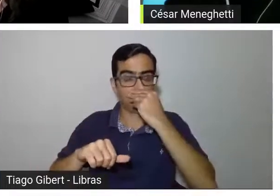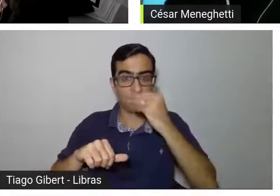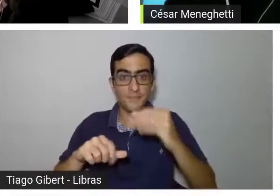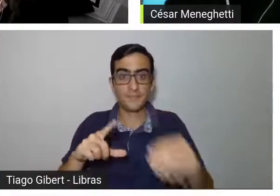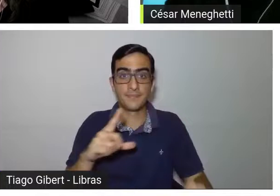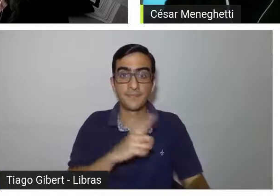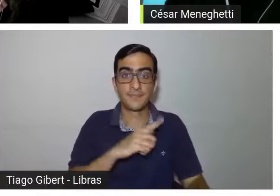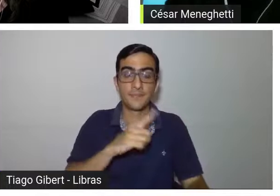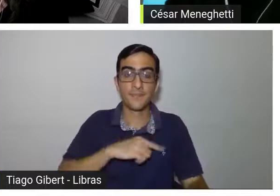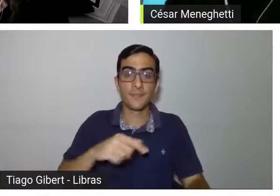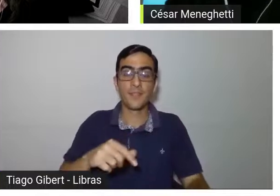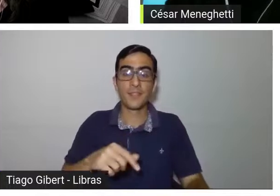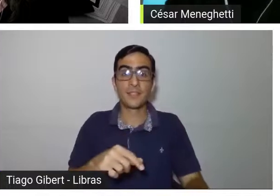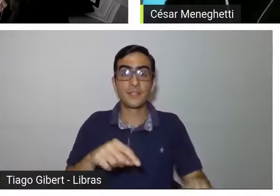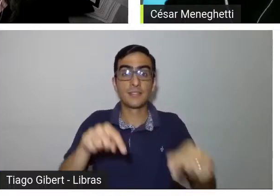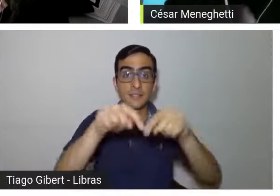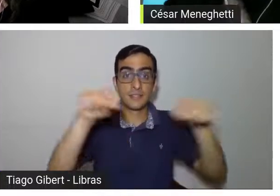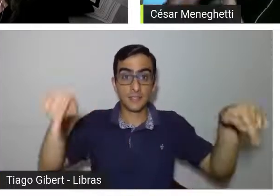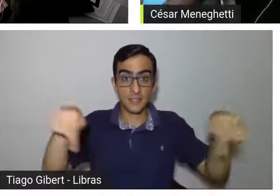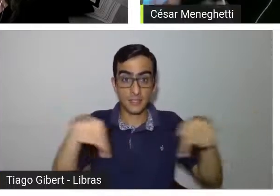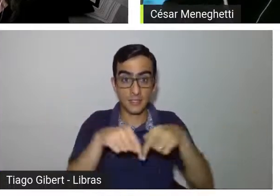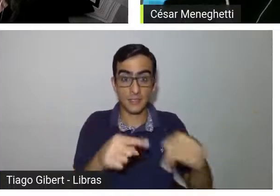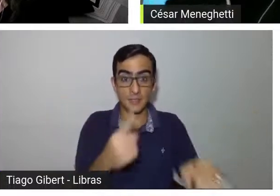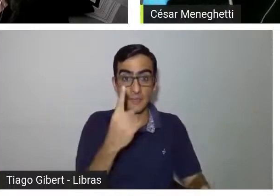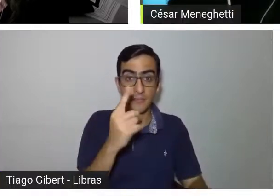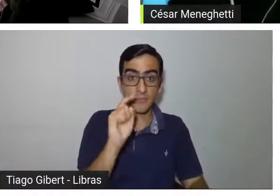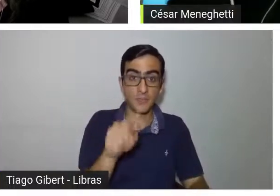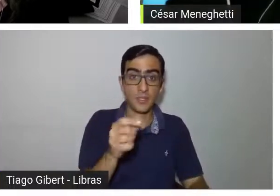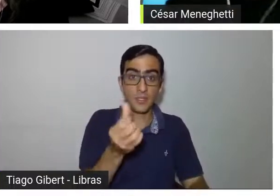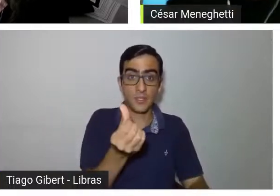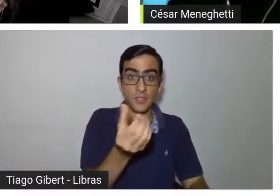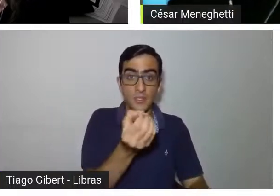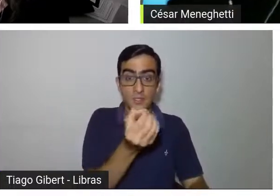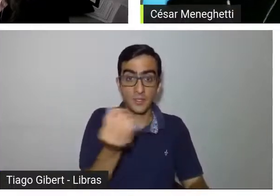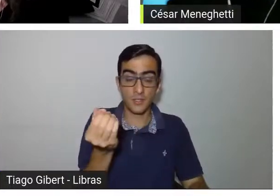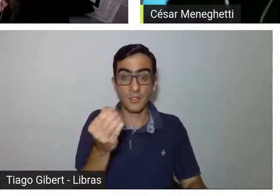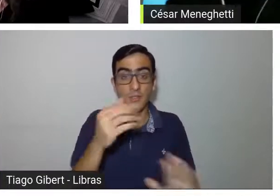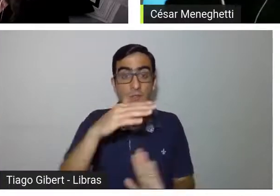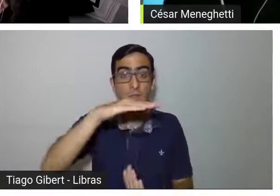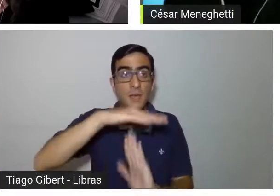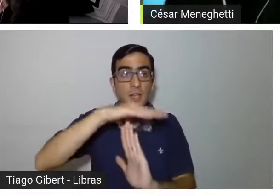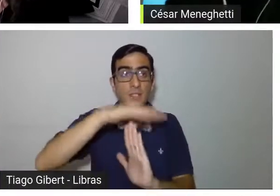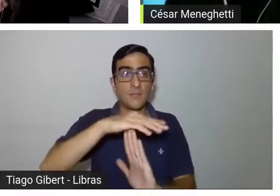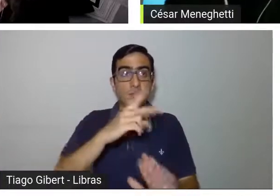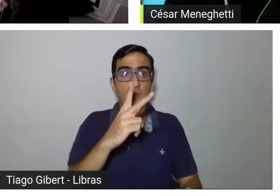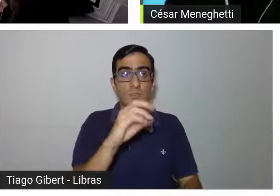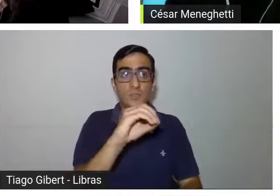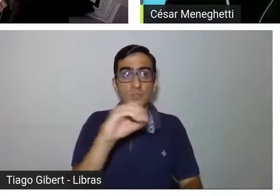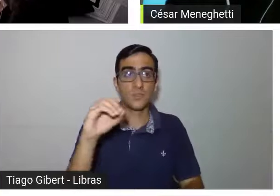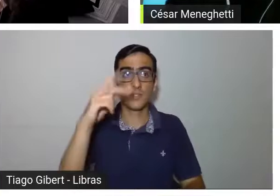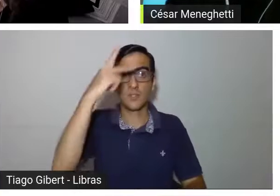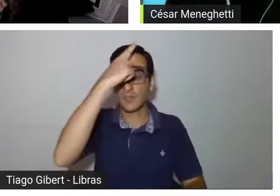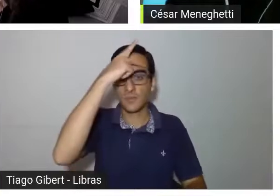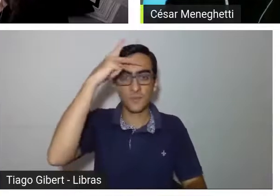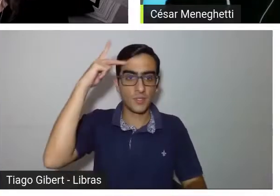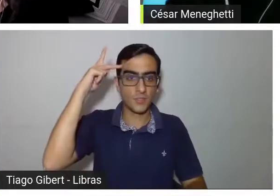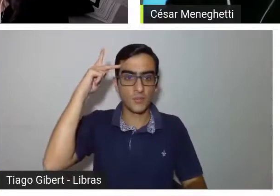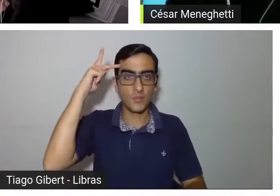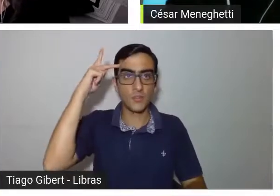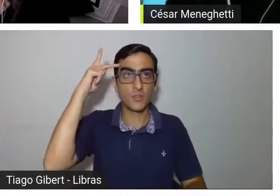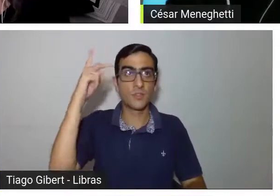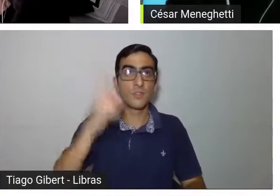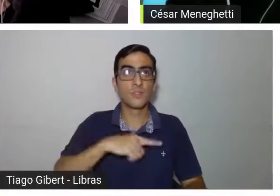É uma sala para 1.600 pessoas, eles só podiam convidar 200, mas foi super